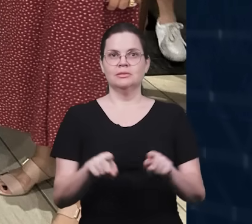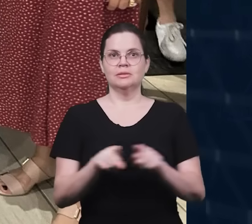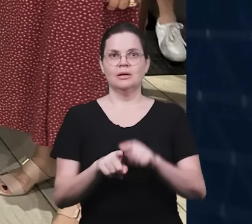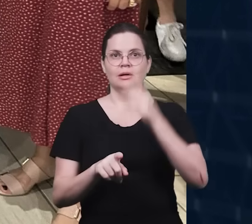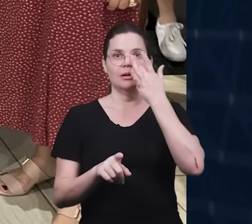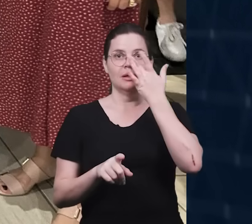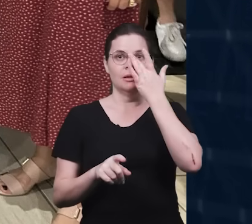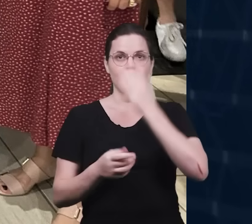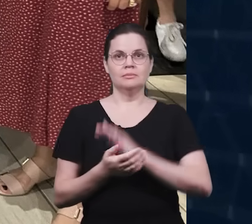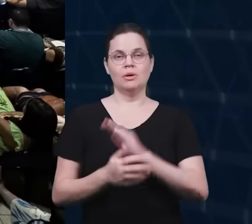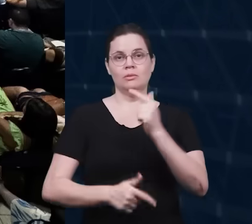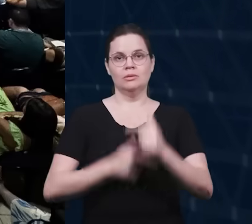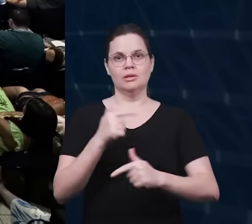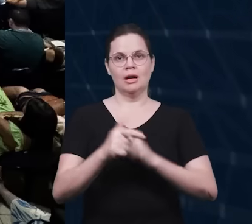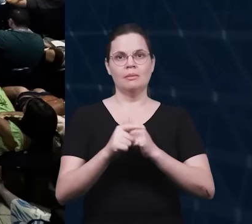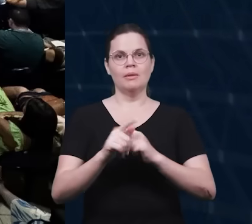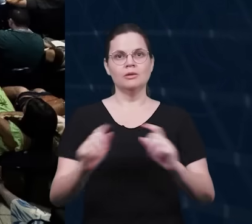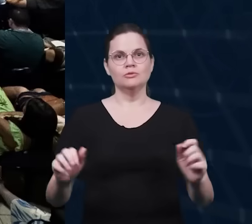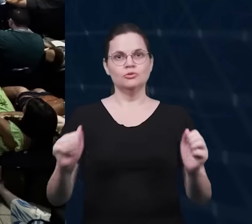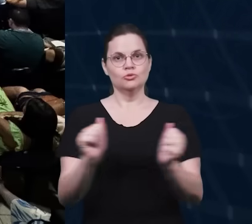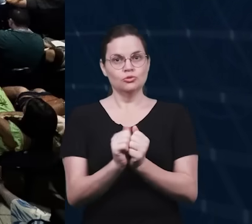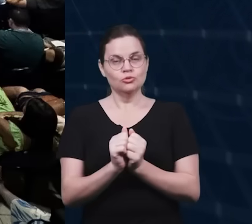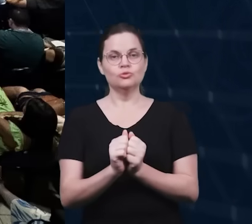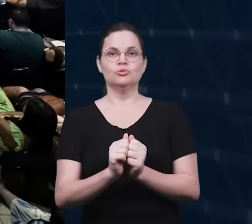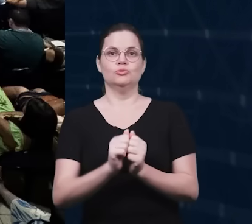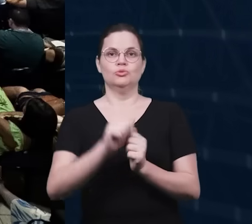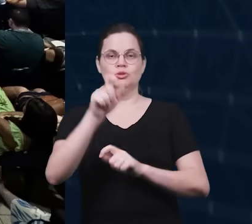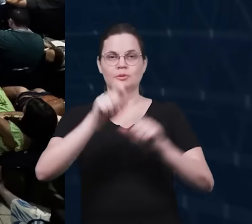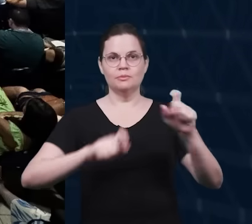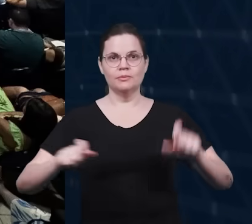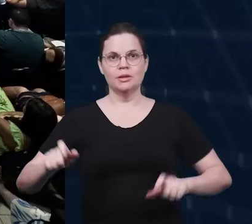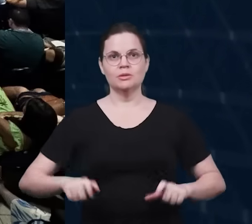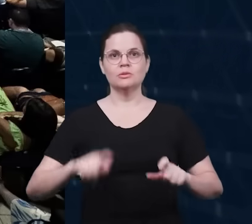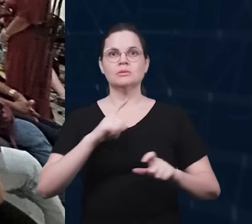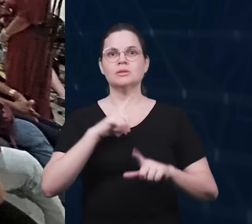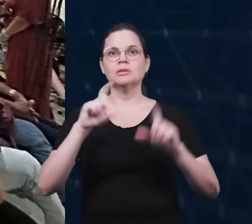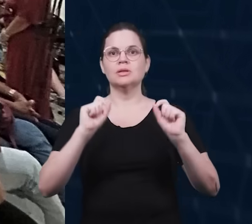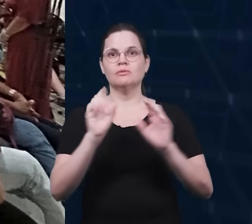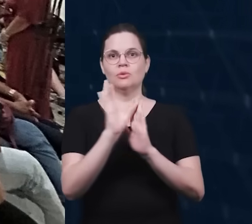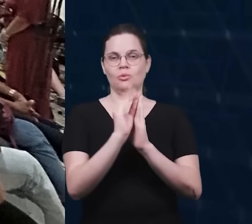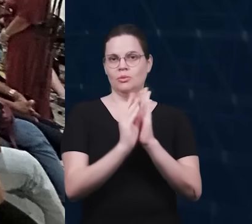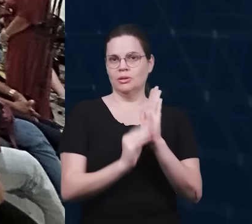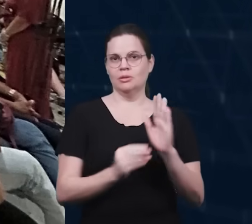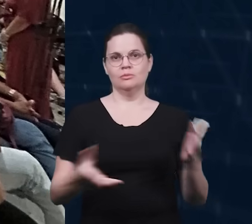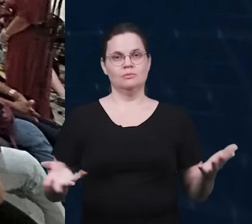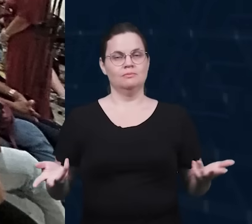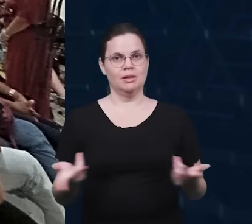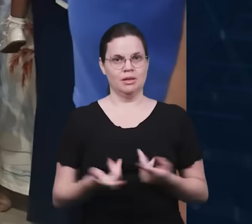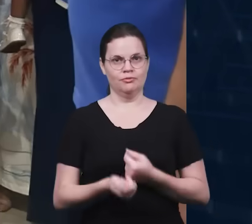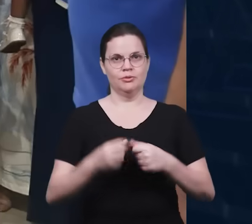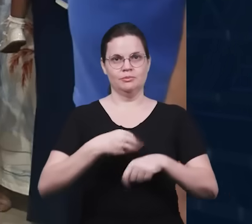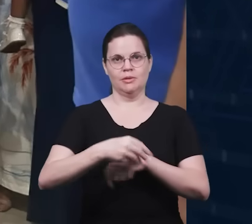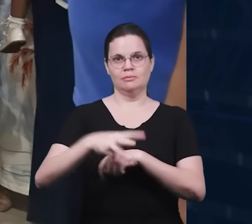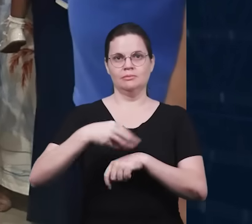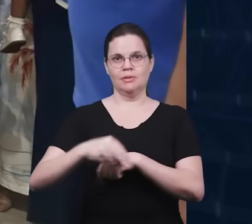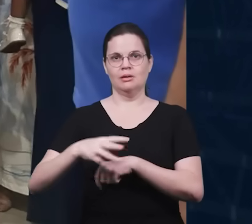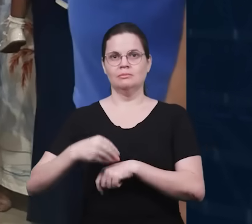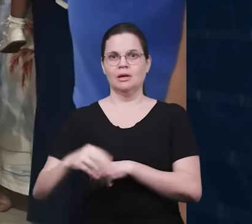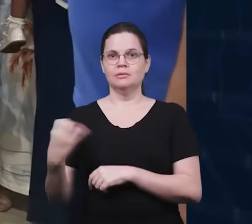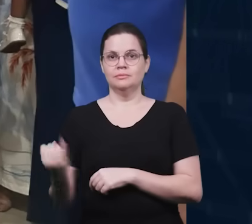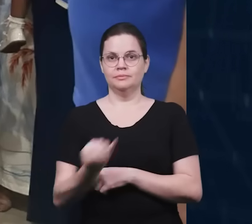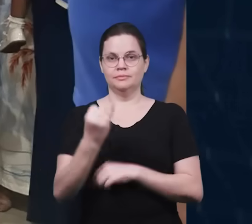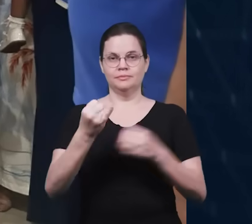trabalho contou com a participação enorme de pessoas que receberam ali um conteúdo precioso para esta